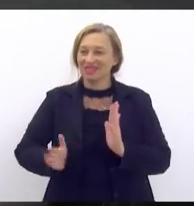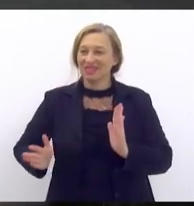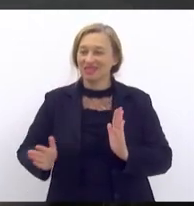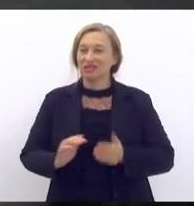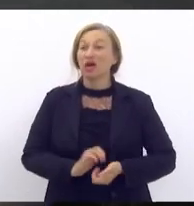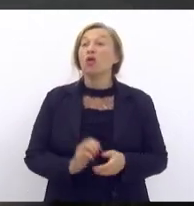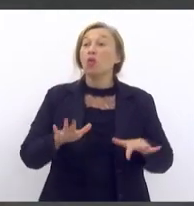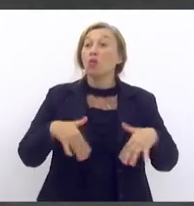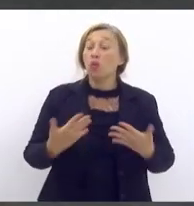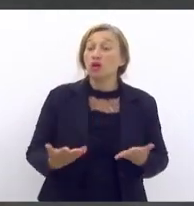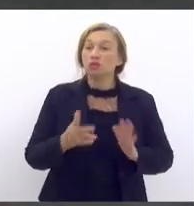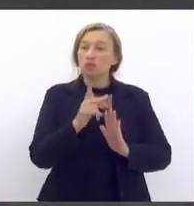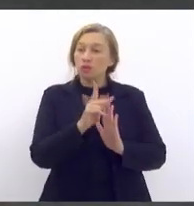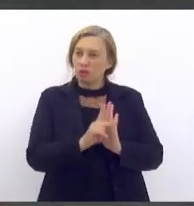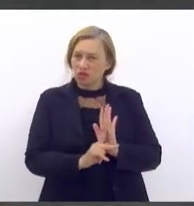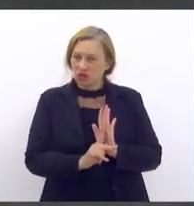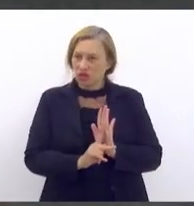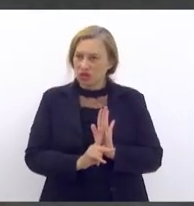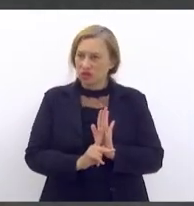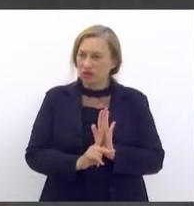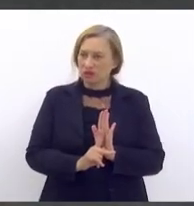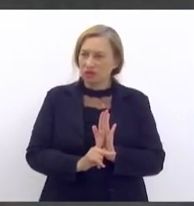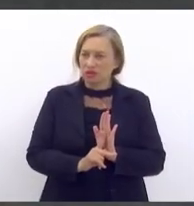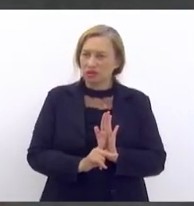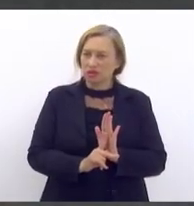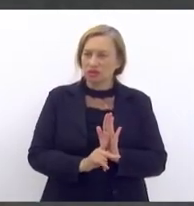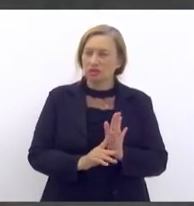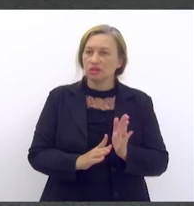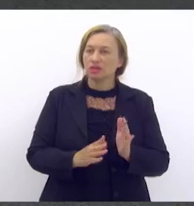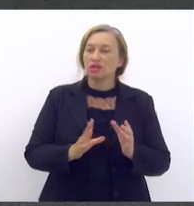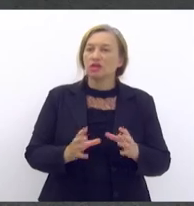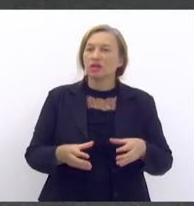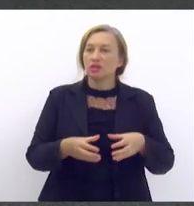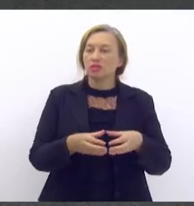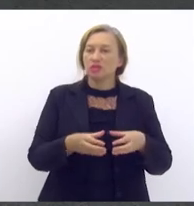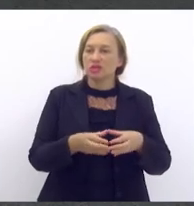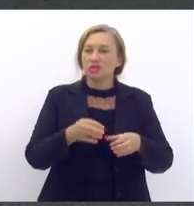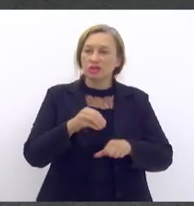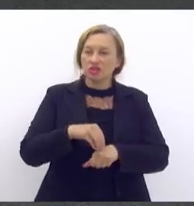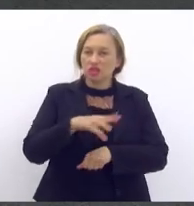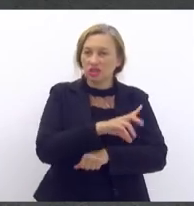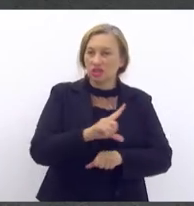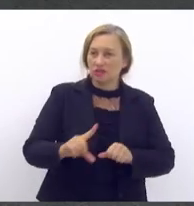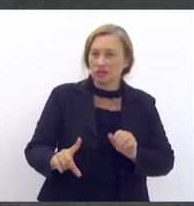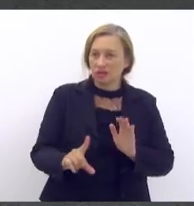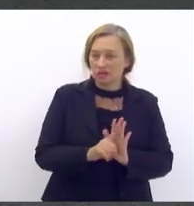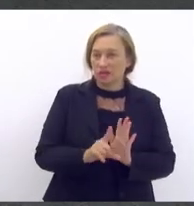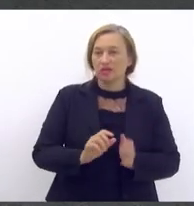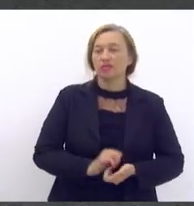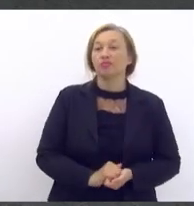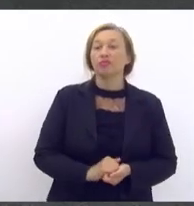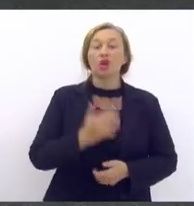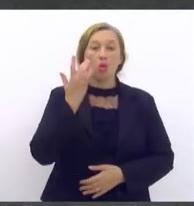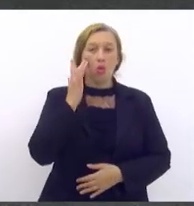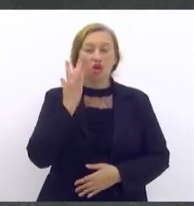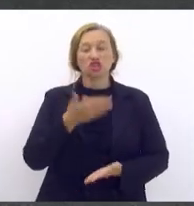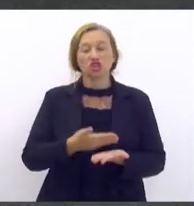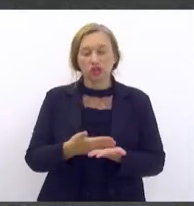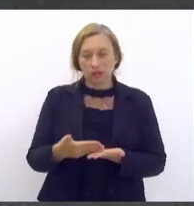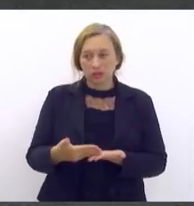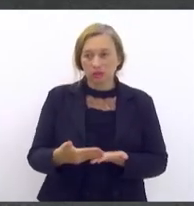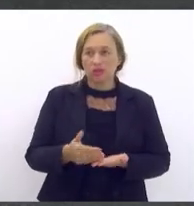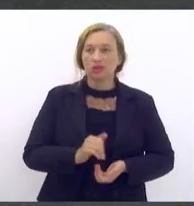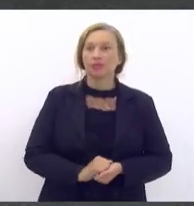Quando o projeto passa na Comissão de Indicação Legislativa, né, eu acho que